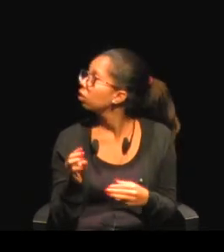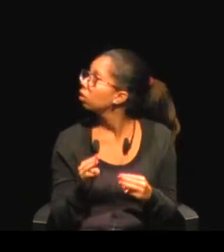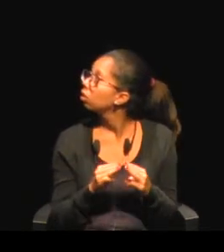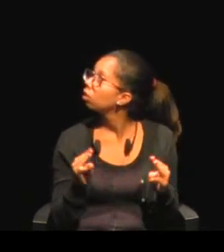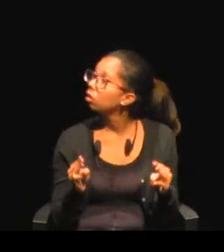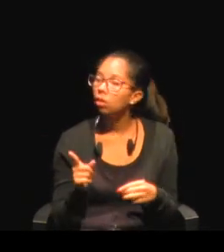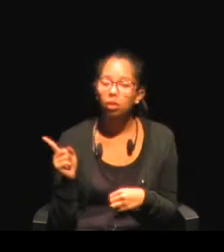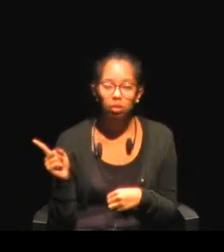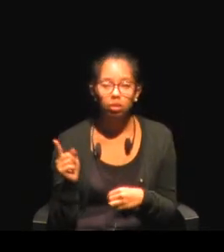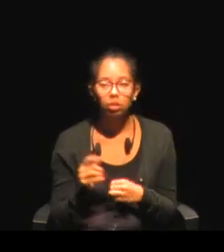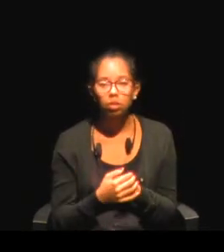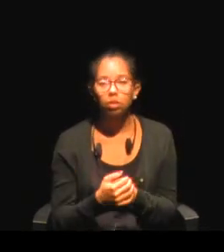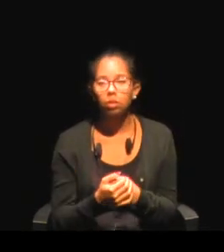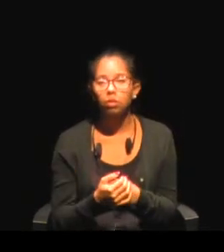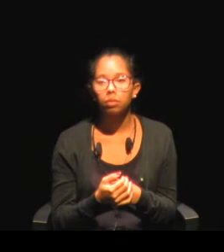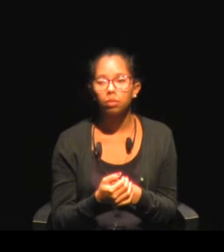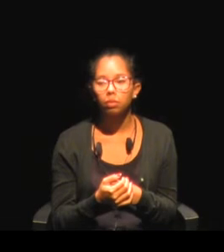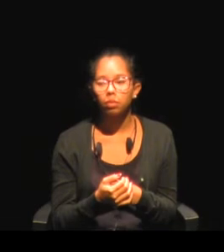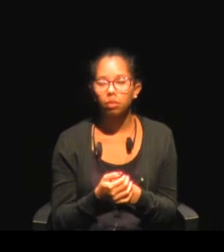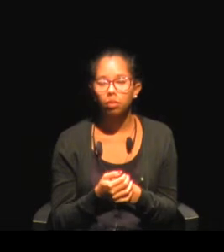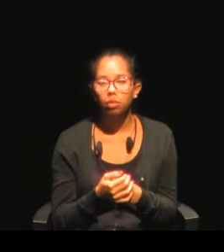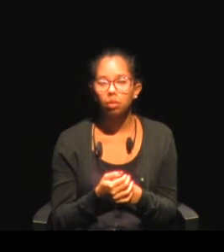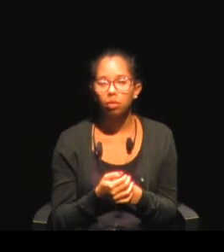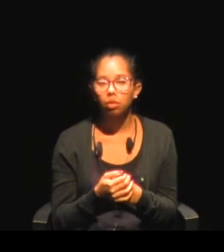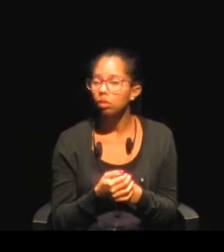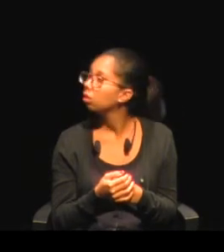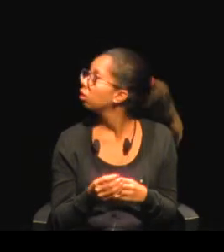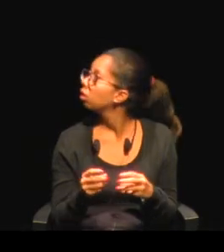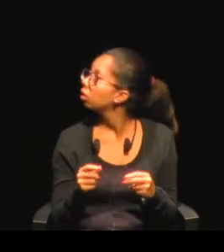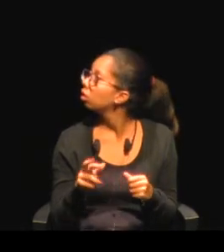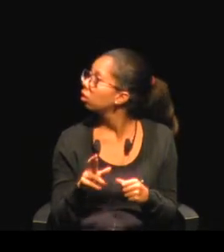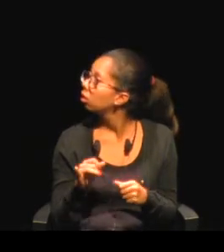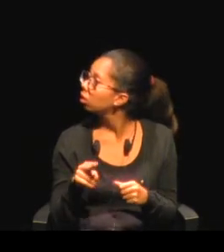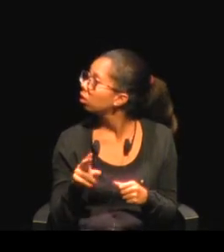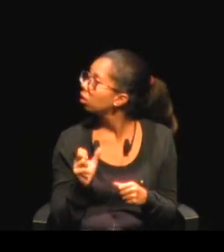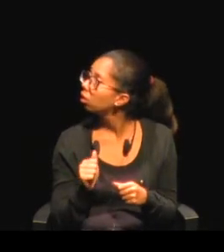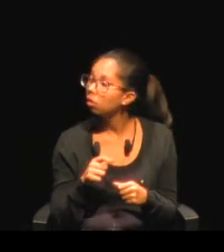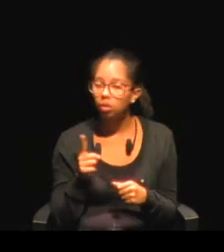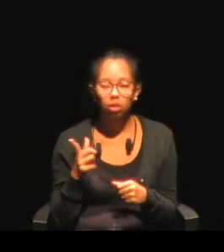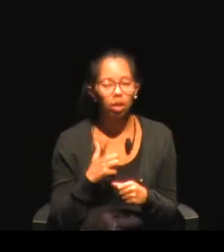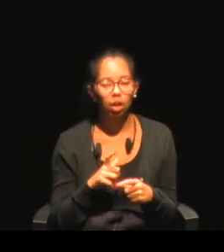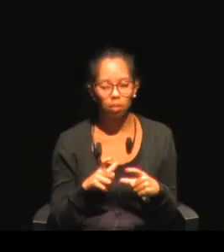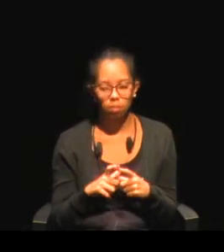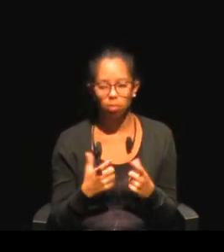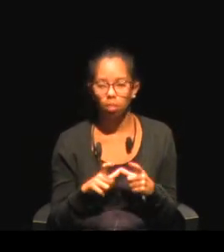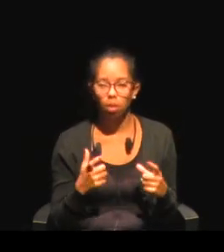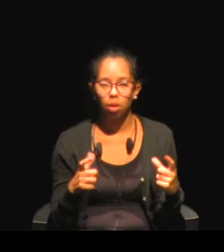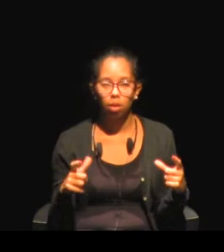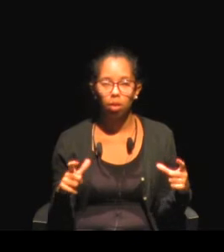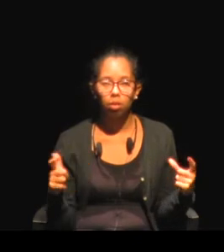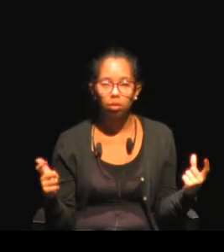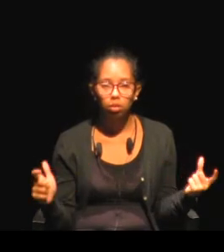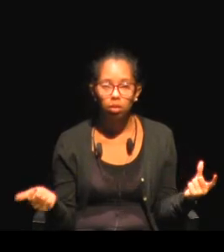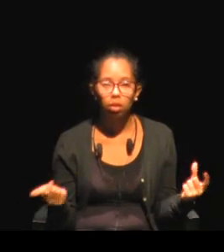geral do museu, a ruína, desculpe, me atrapalha um pouco aqui com... A ruína é essa daqui. Esse terreno é um